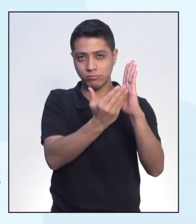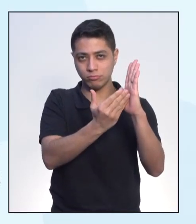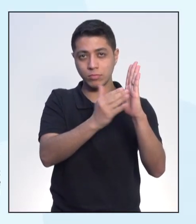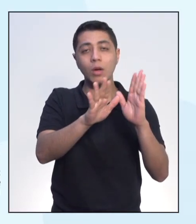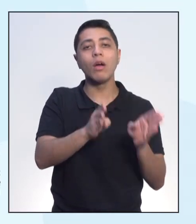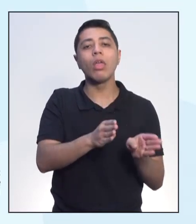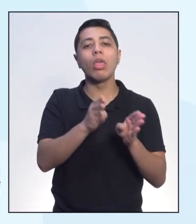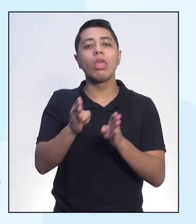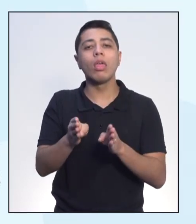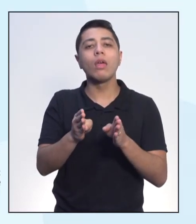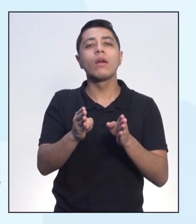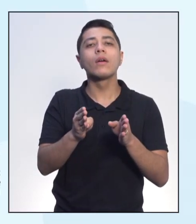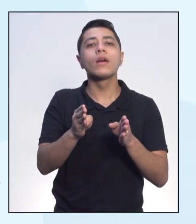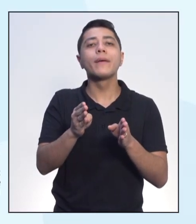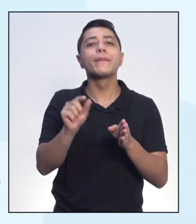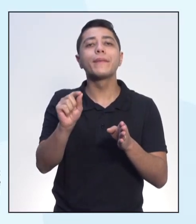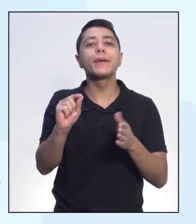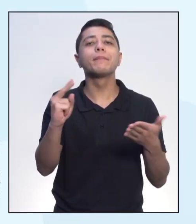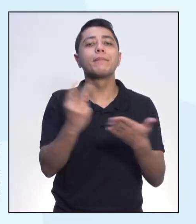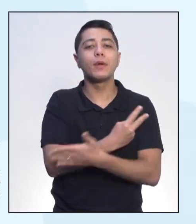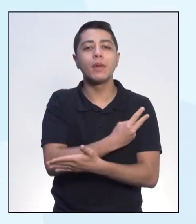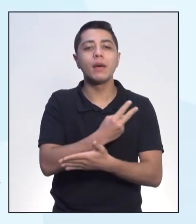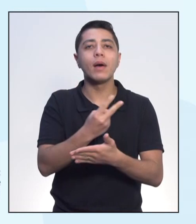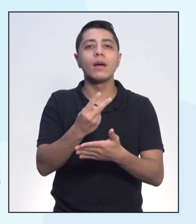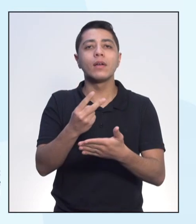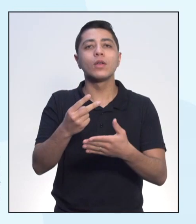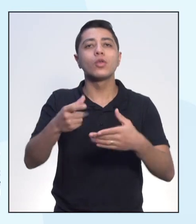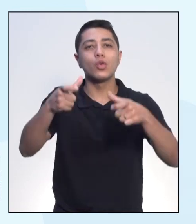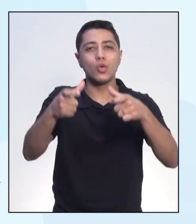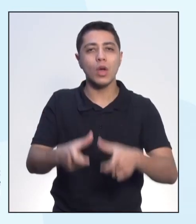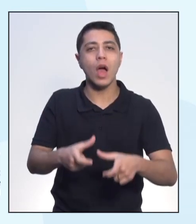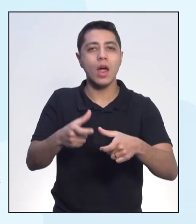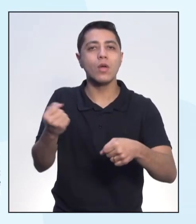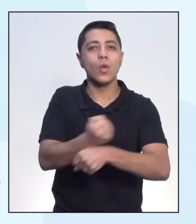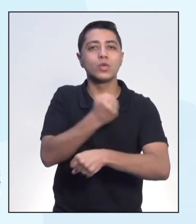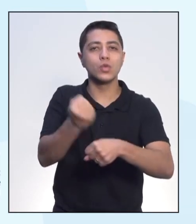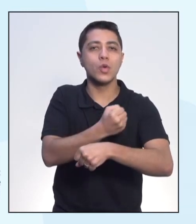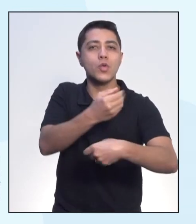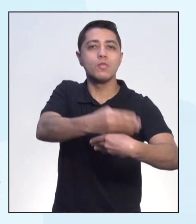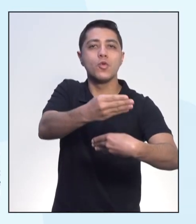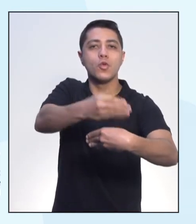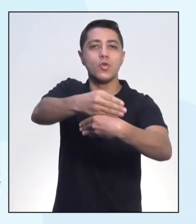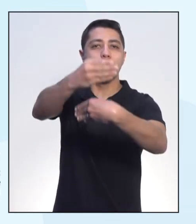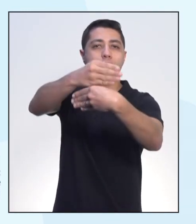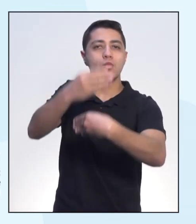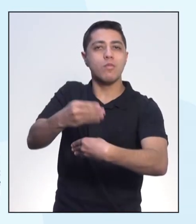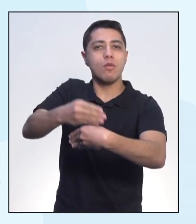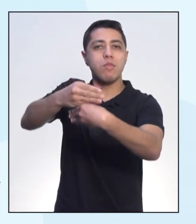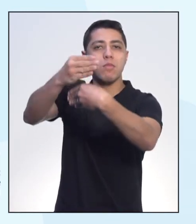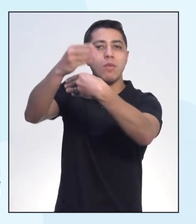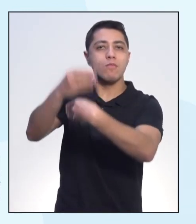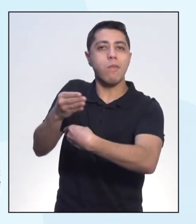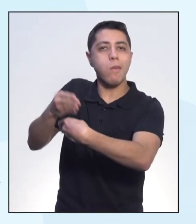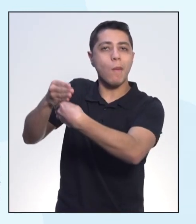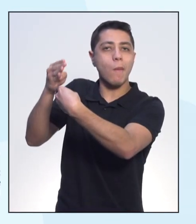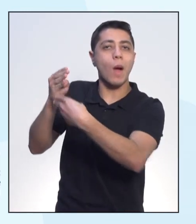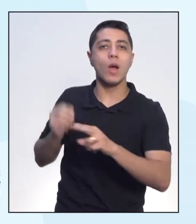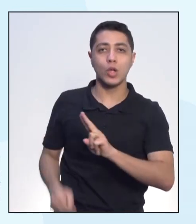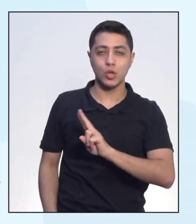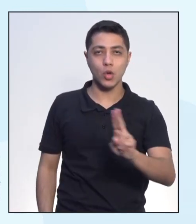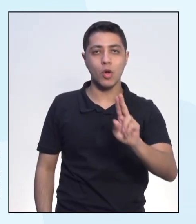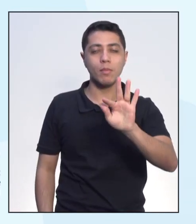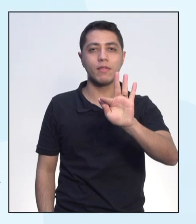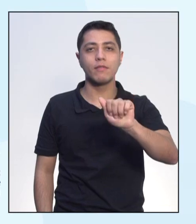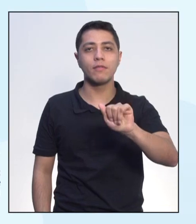atual está aqui, né, a faixa de Gaza, a construção do muro, né, que muitos chamam de Muro da Vergonha, né, como é o